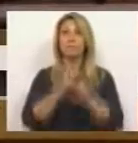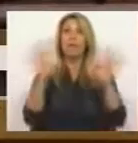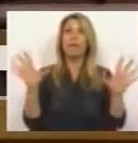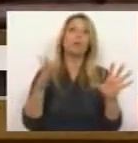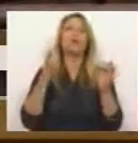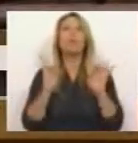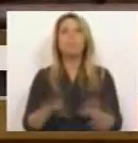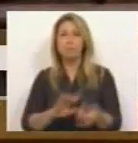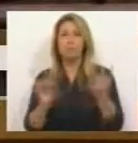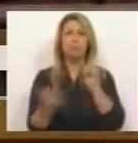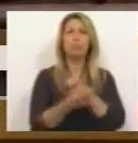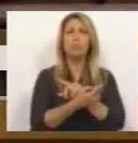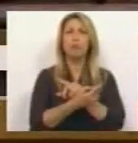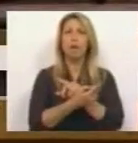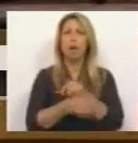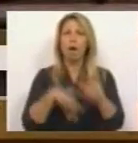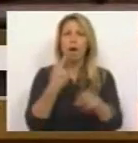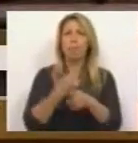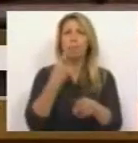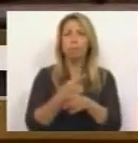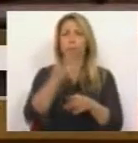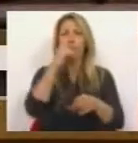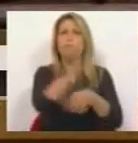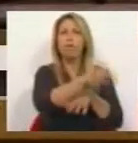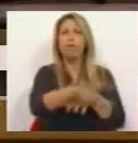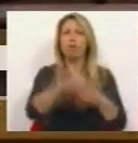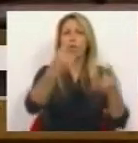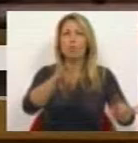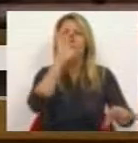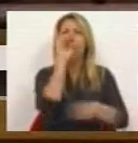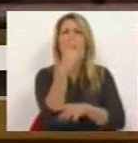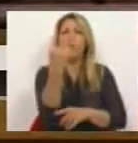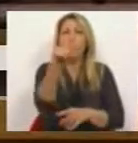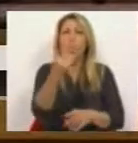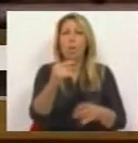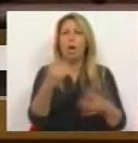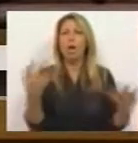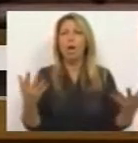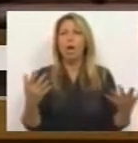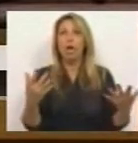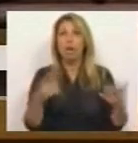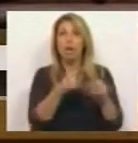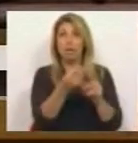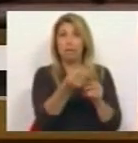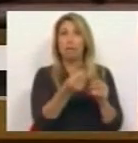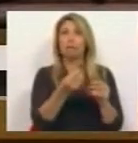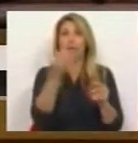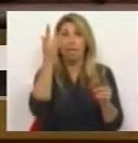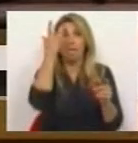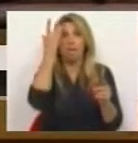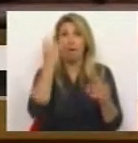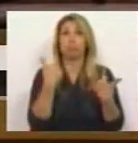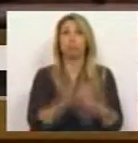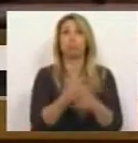que é necessário inverter a tendência para a florestação em monocultura contínua de espécies altamente comburentes e